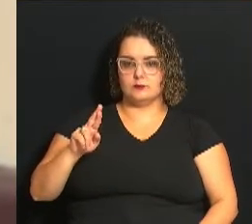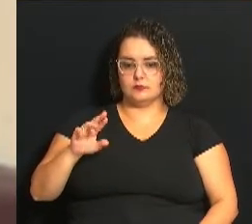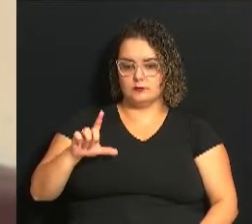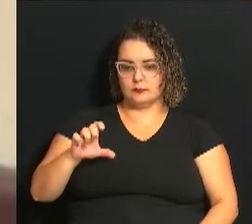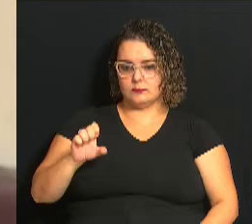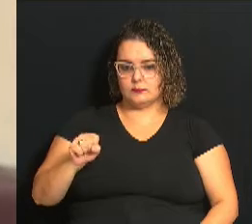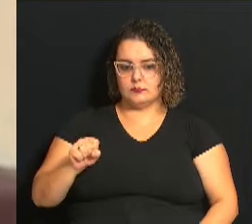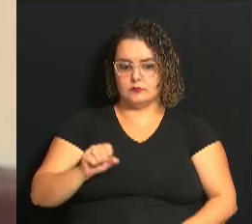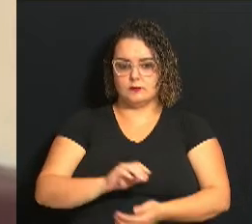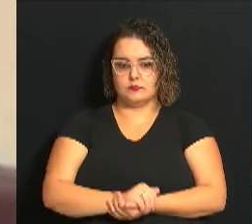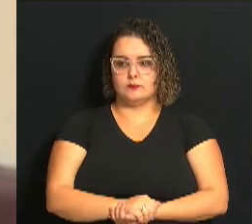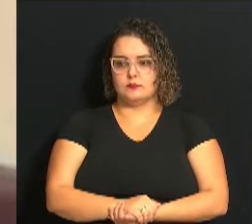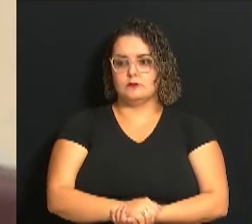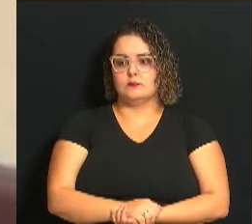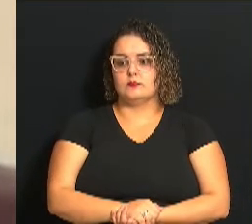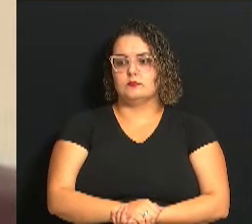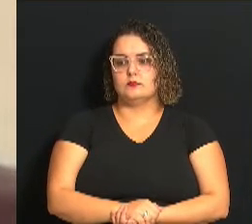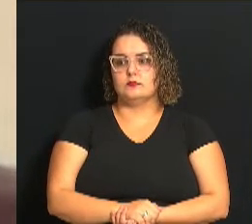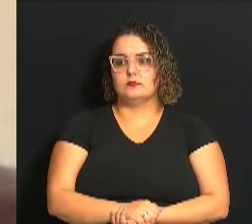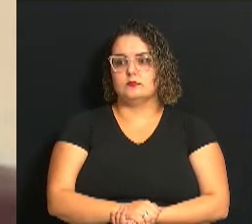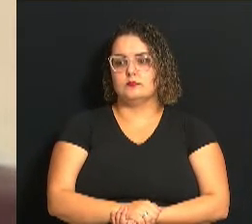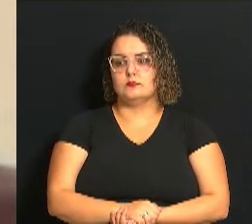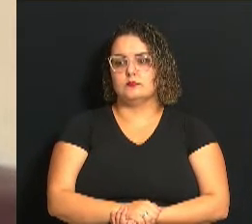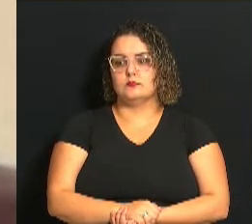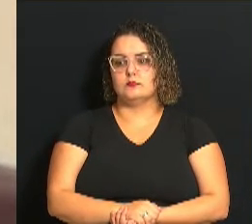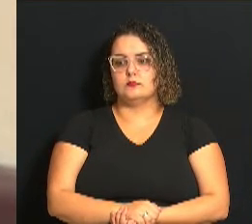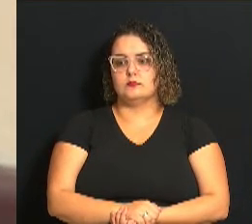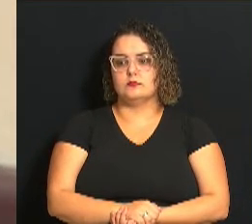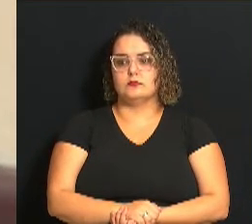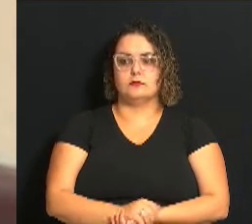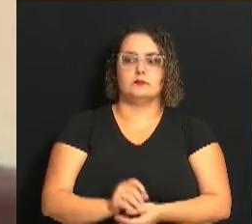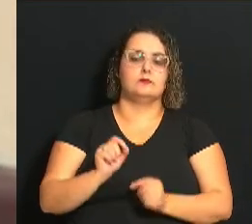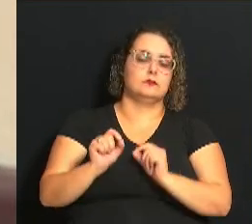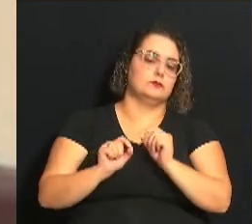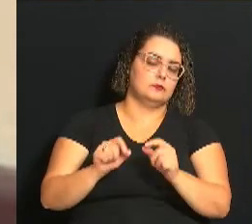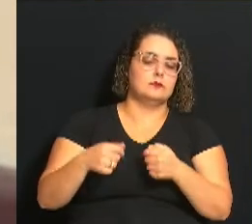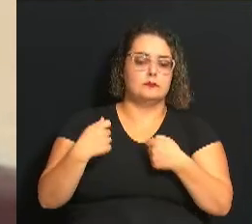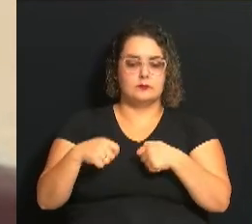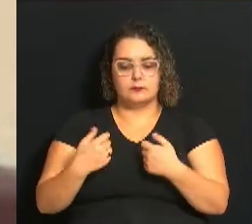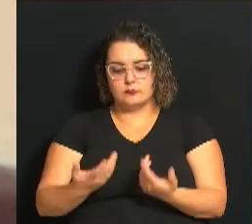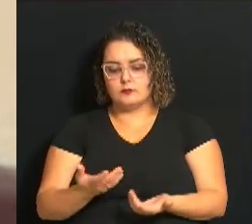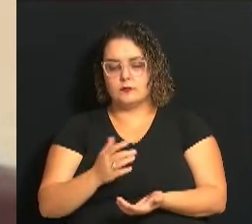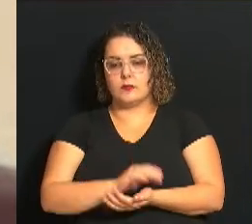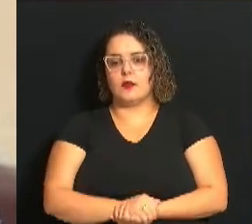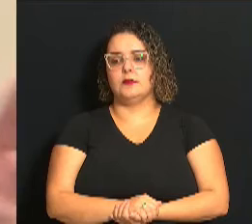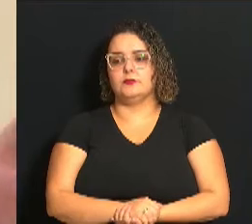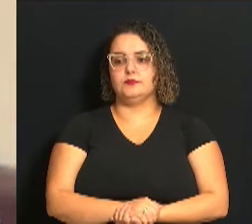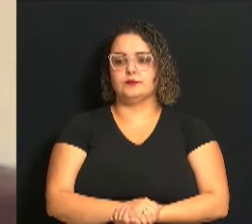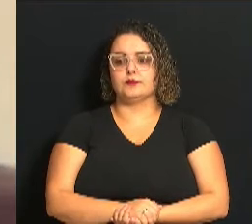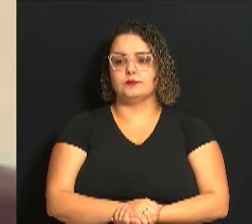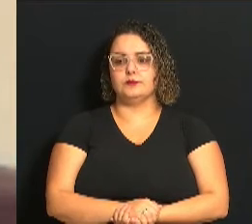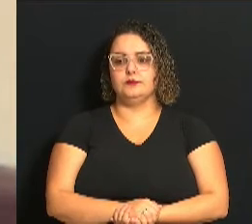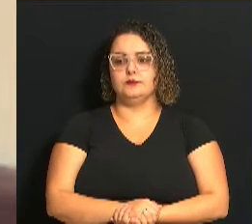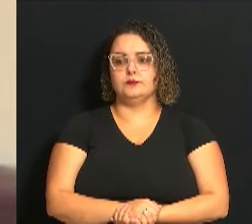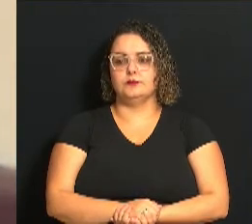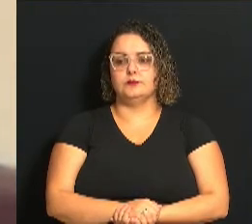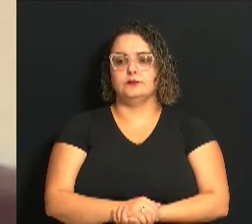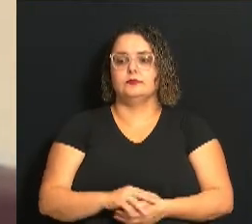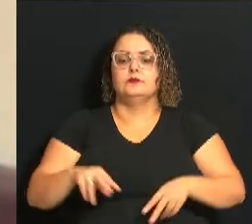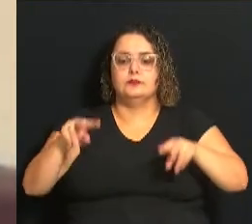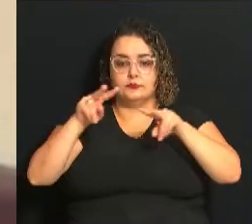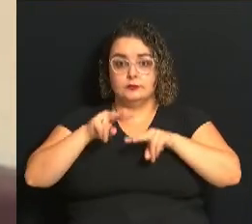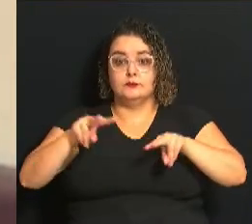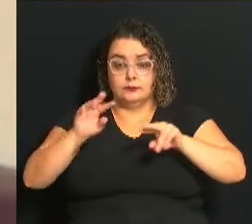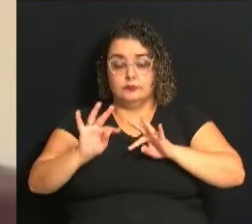a questão da necessidade e assim, do ponto de vista técnico,